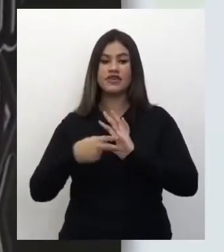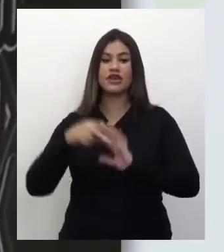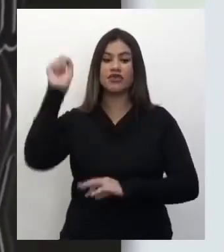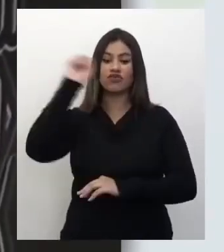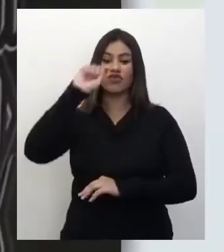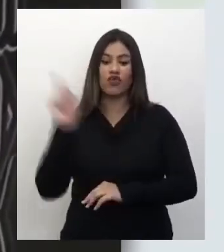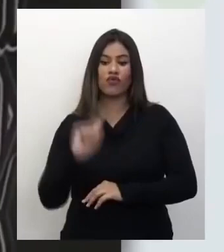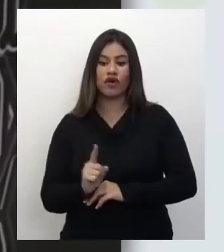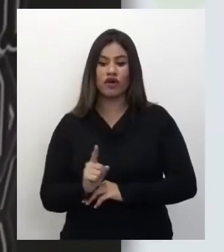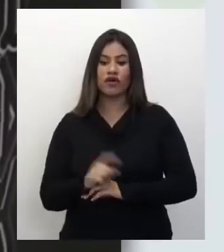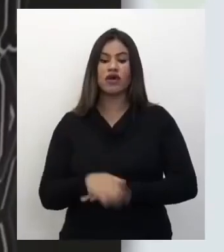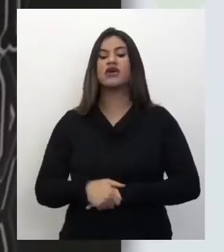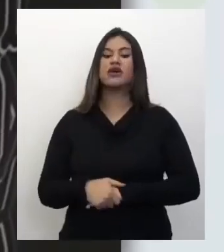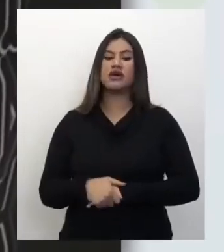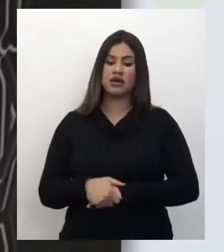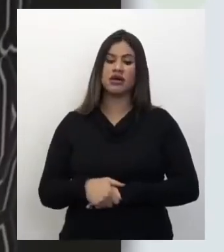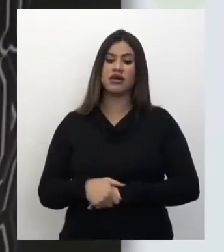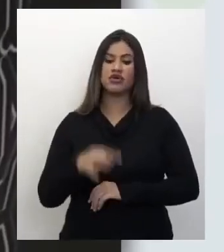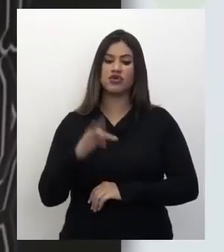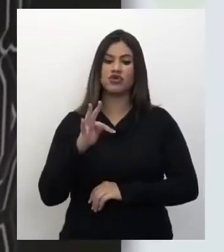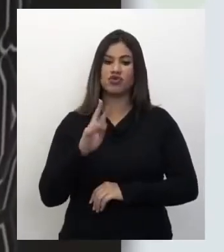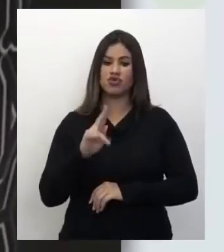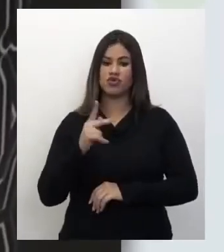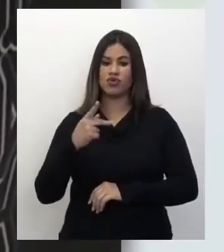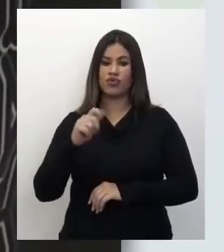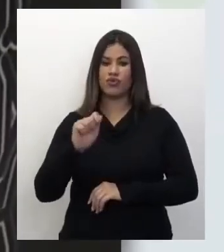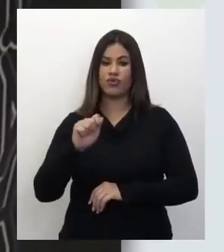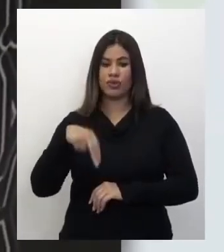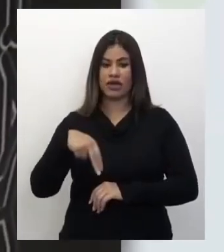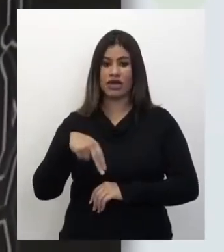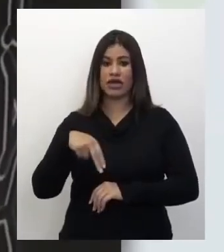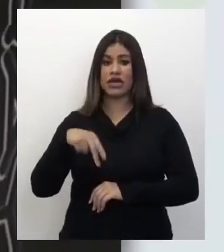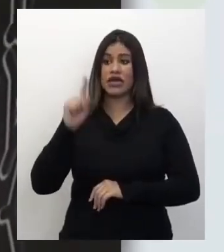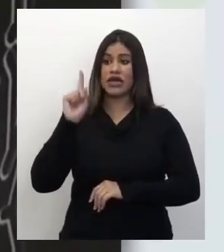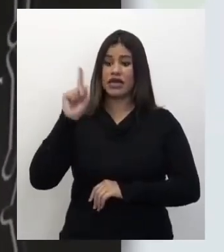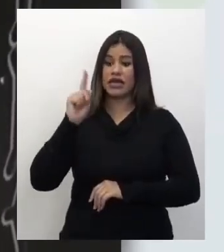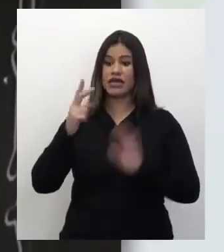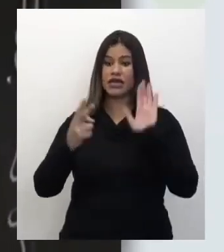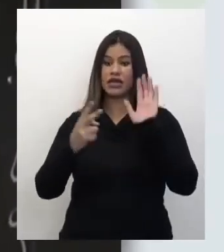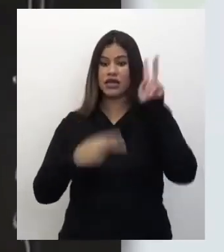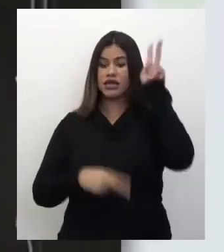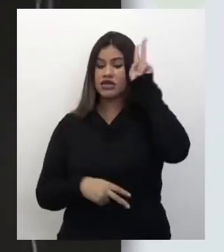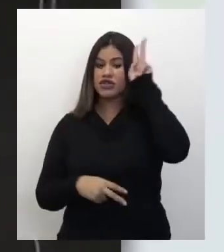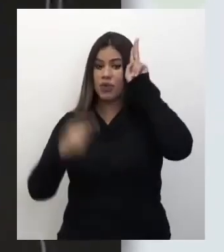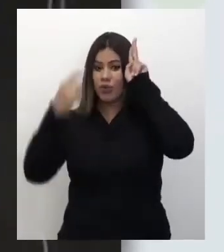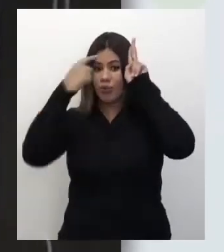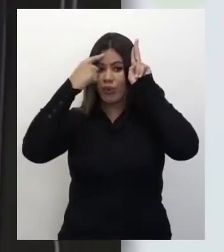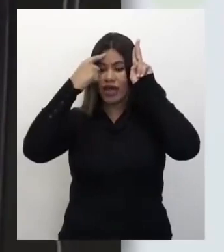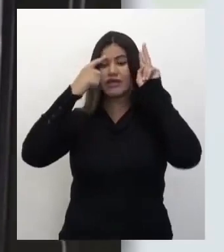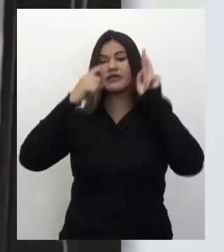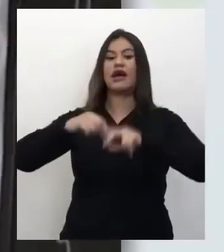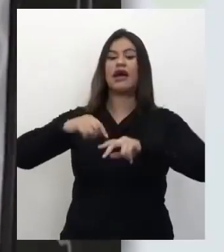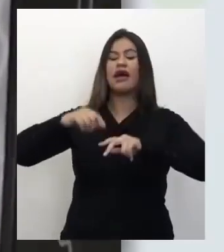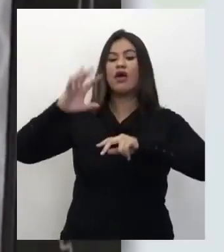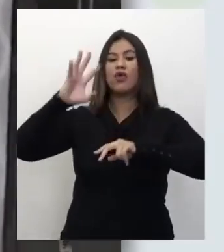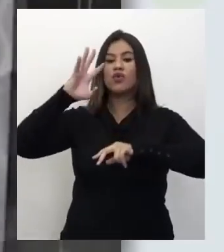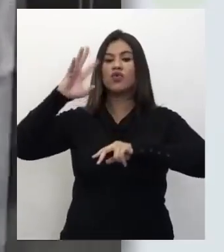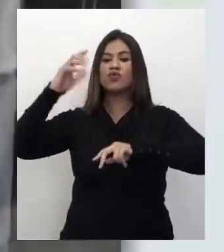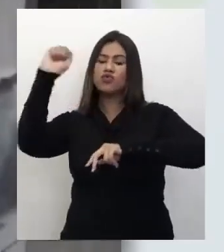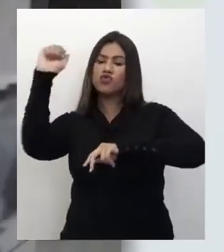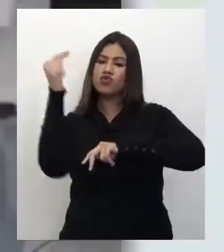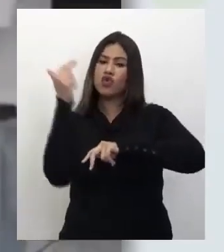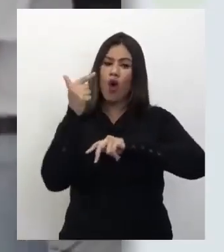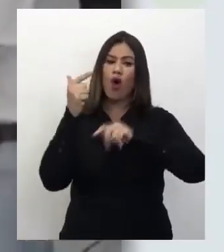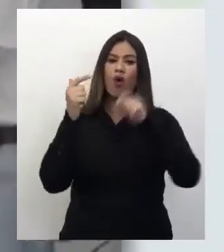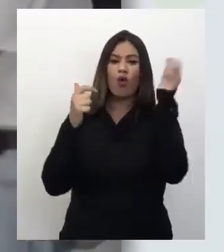Tupi-Guarani, Tupã é o responsável por controlar o tempo, o clima e os ventos. Com maior capacidade